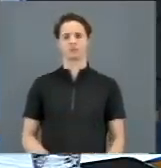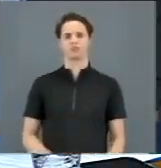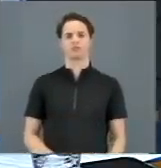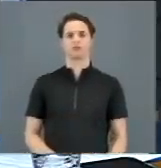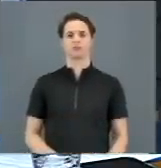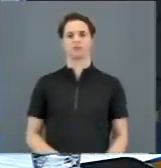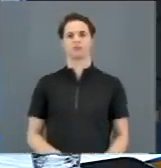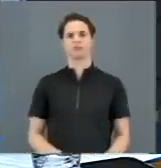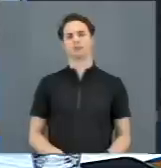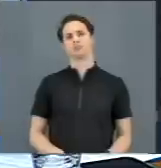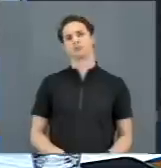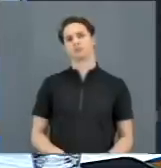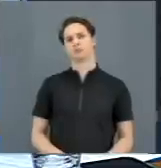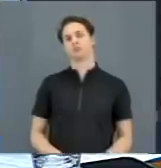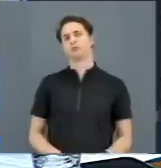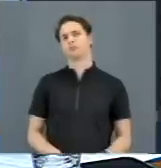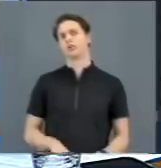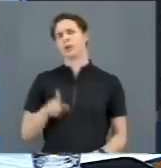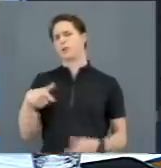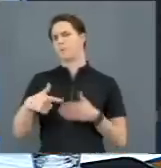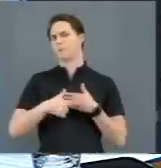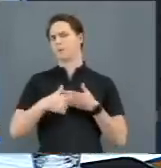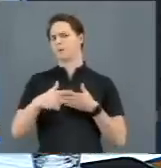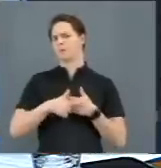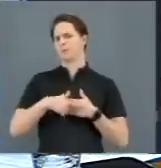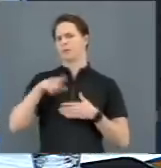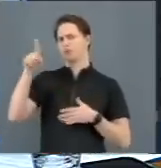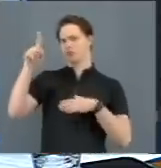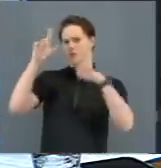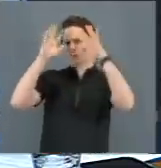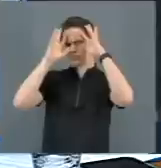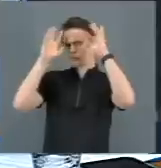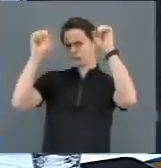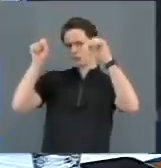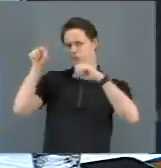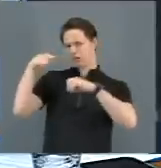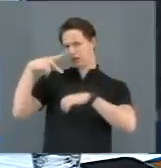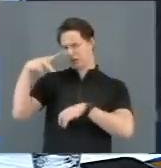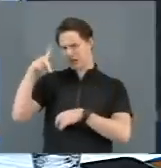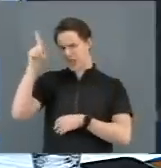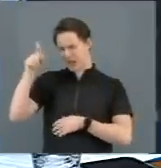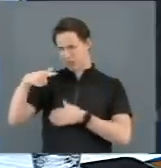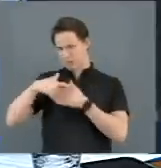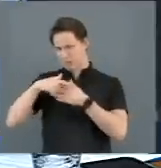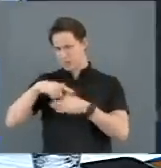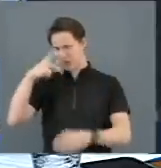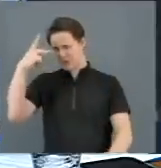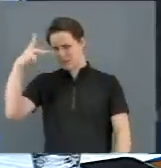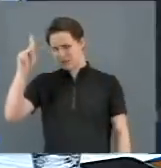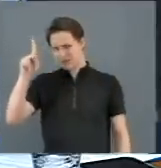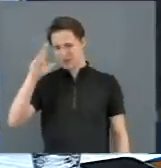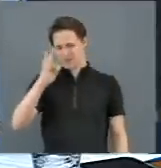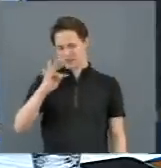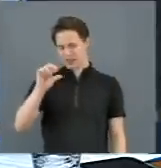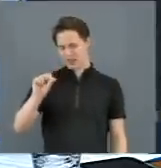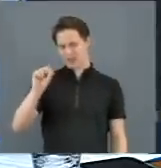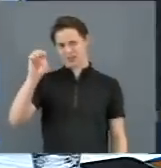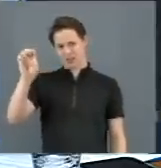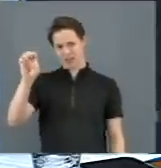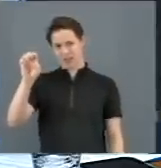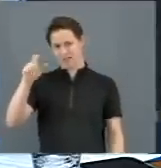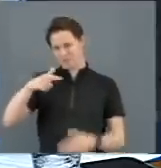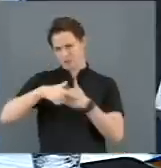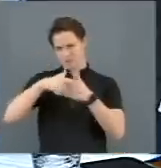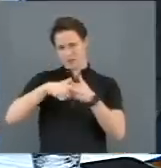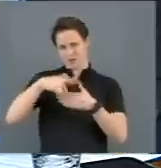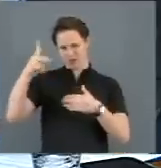é papel de um ministro do Supremo Tribunal Federal, é papel de um ministro do Tribunal Superior Eleitoral.